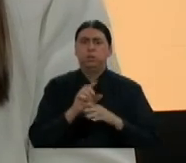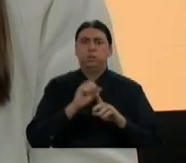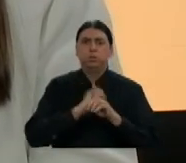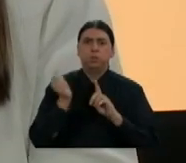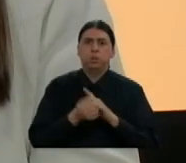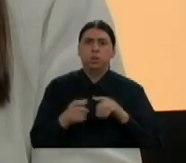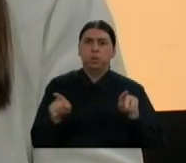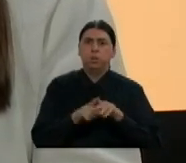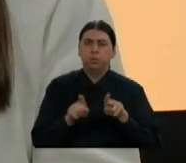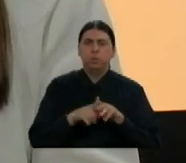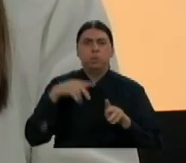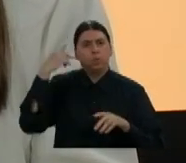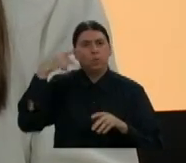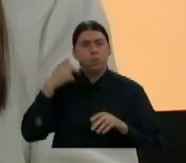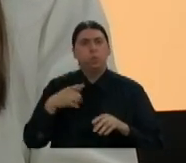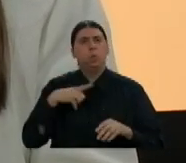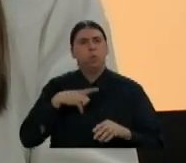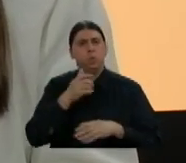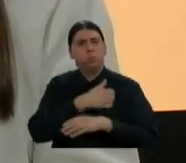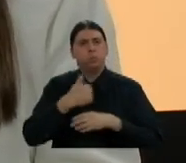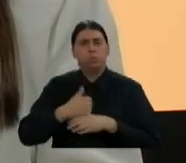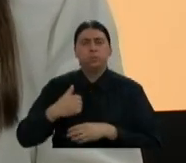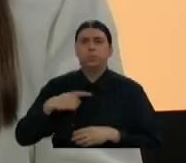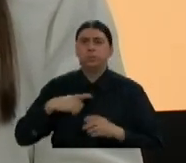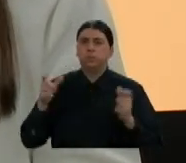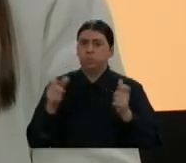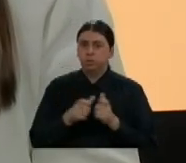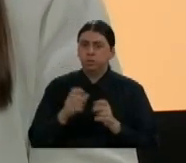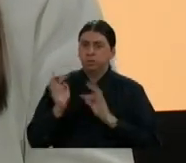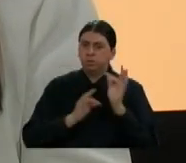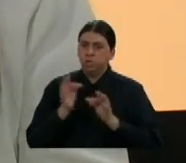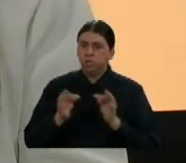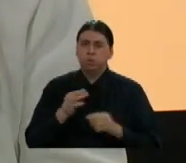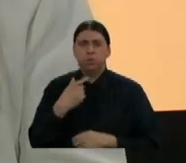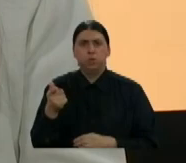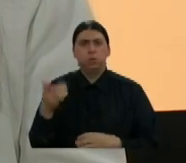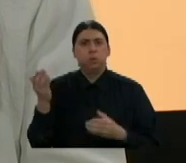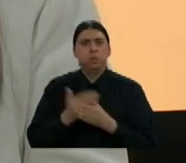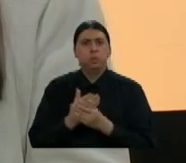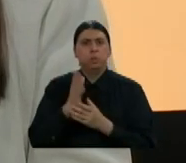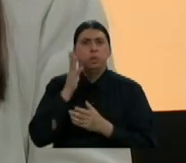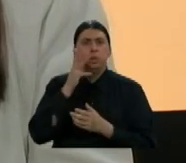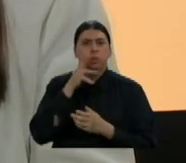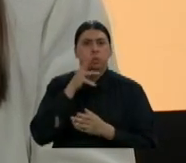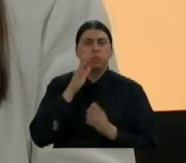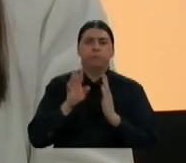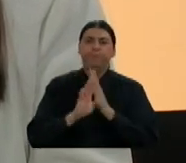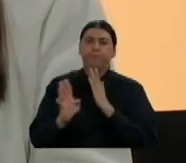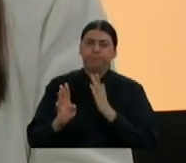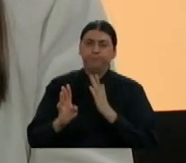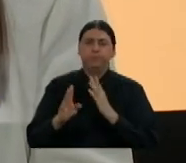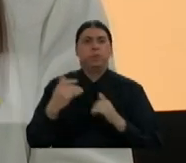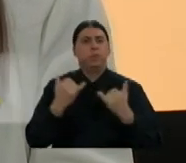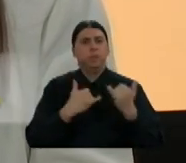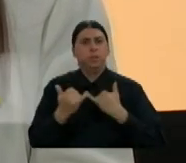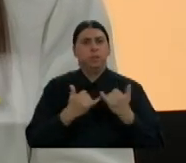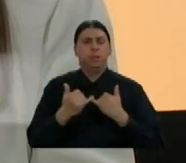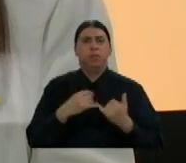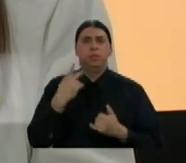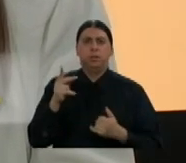como eu tenho um quadro muito pequeno os técnicos eles não dão conta que os processos estão atrasando então por exemplo a